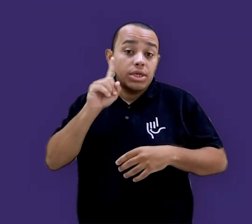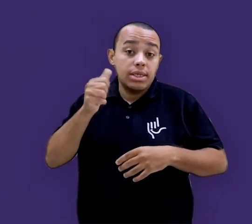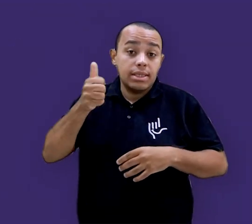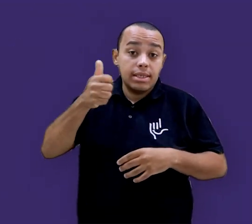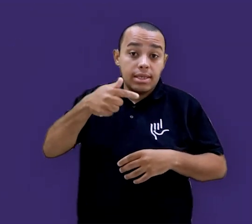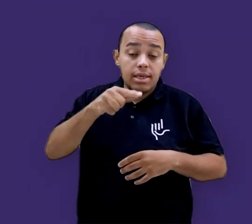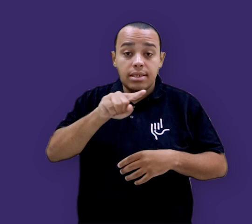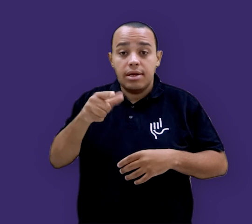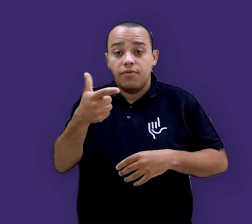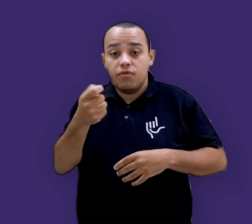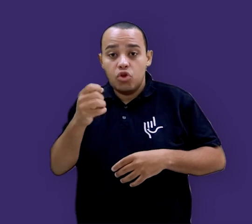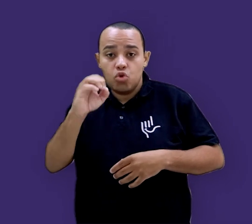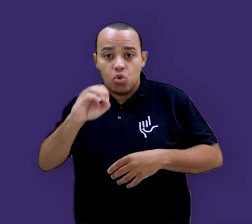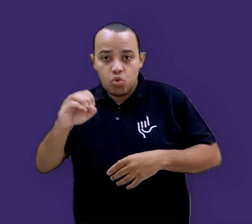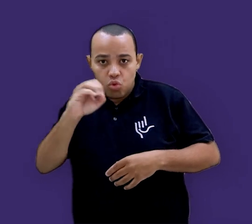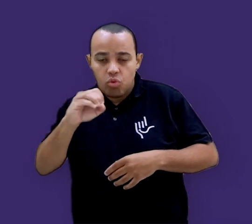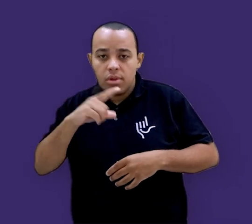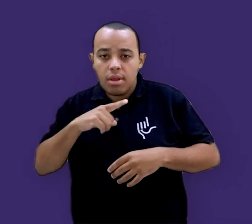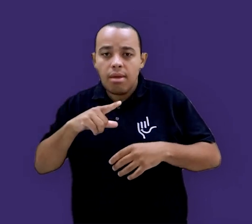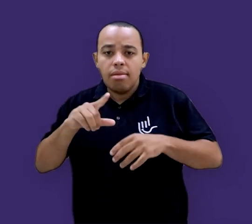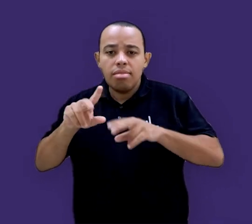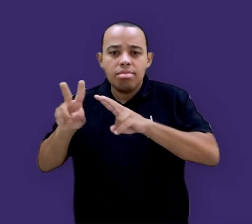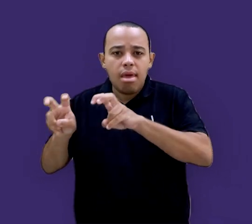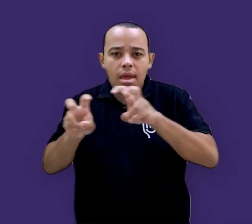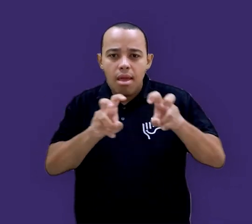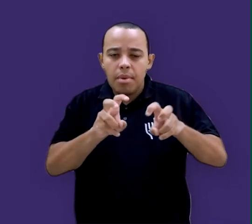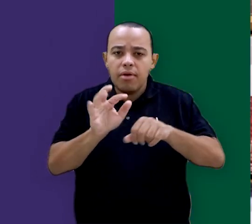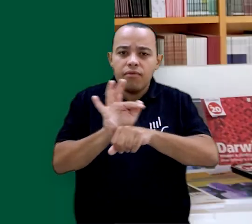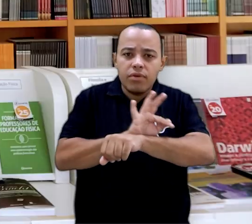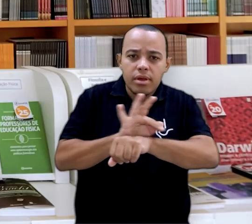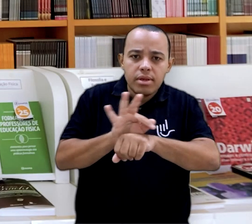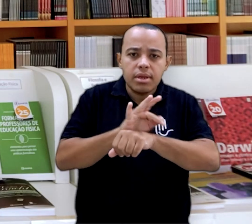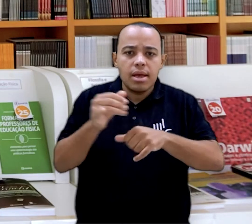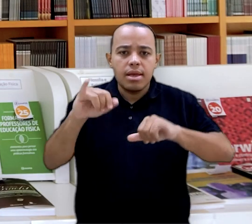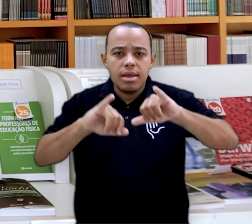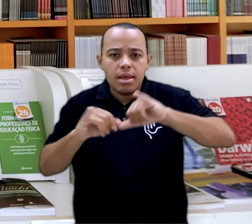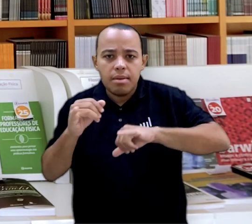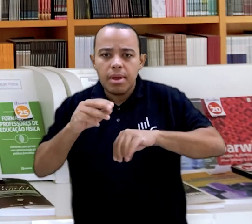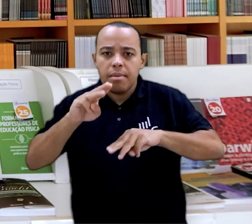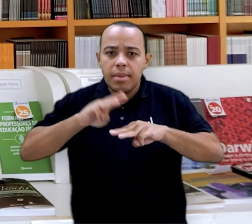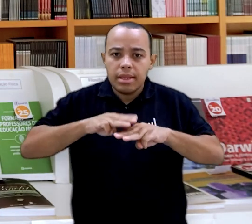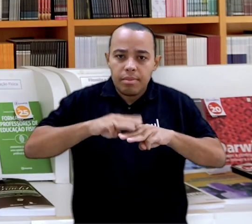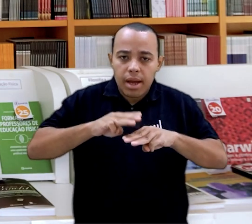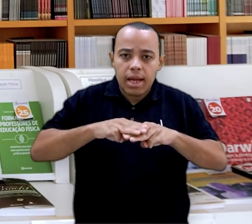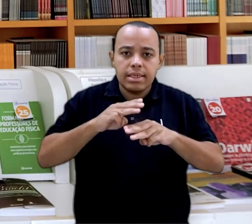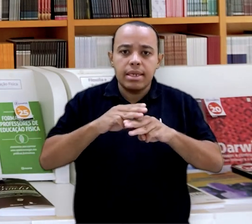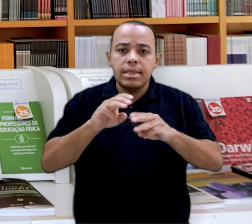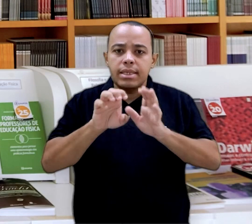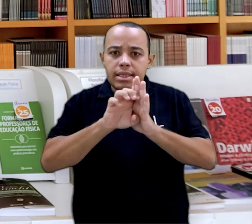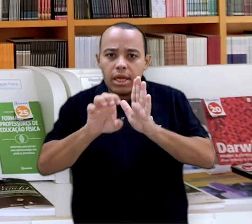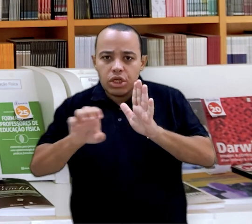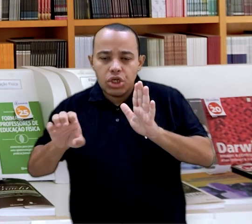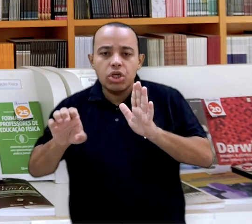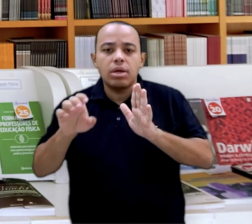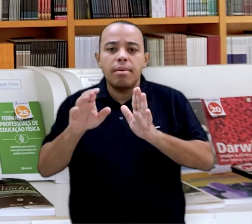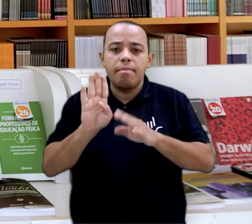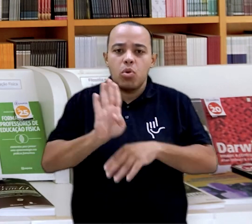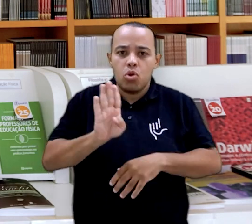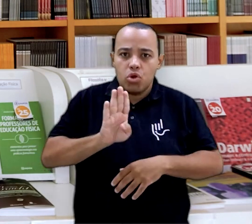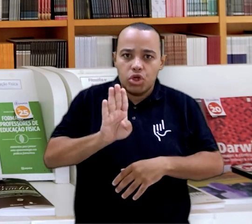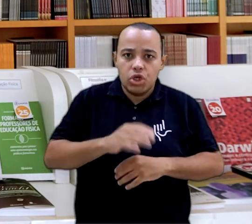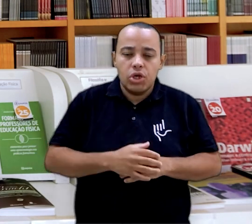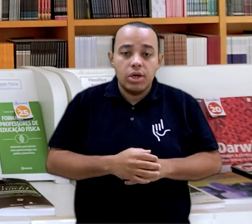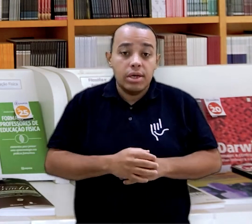IC1, de 17 a 20 de outubro, com salas temáticas sobre física, química, matemática, estatística